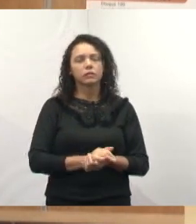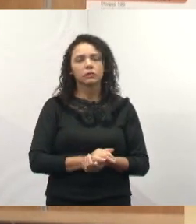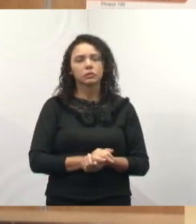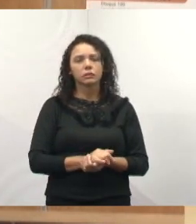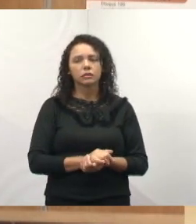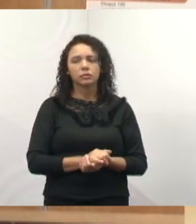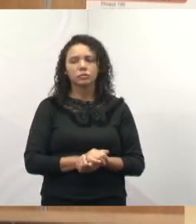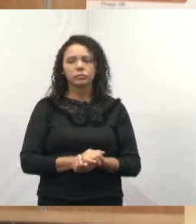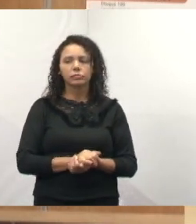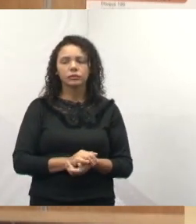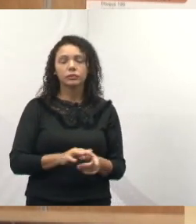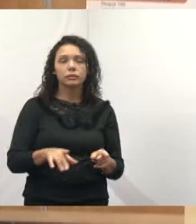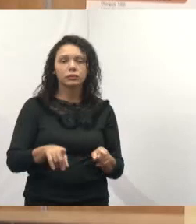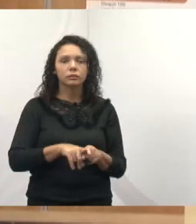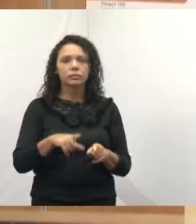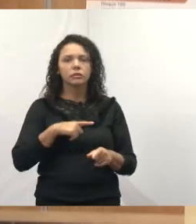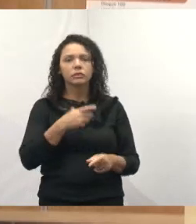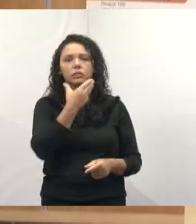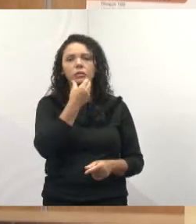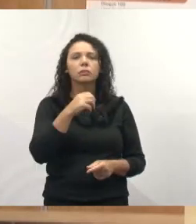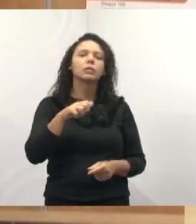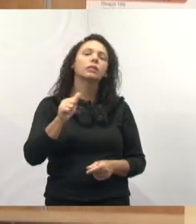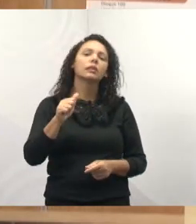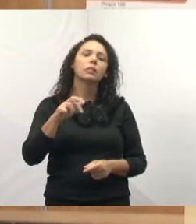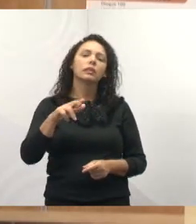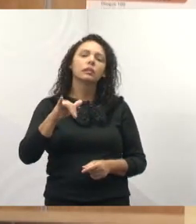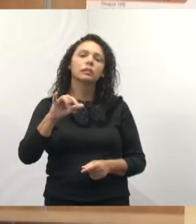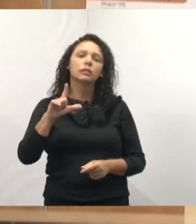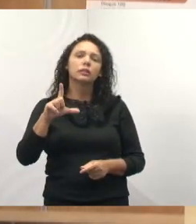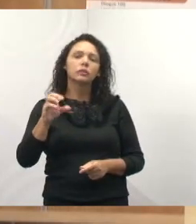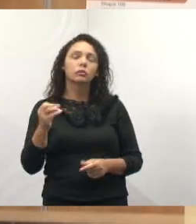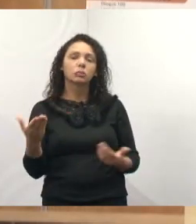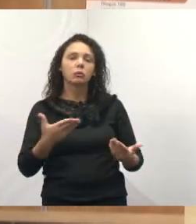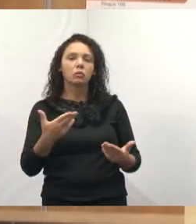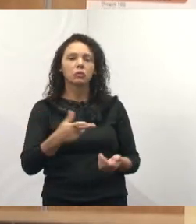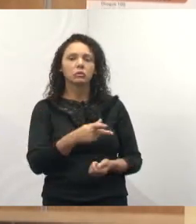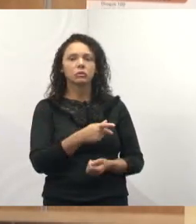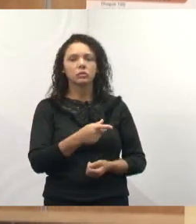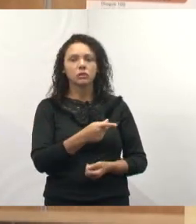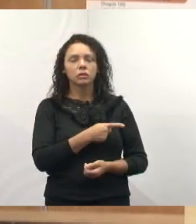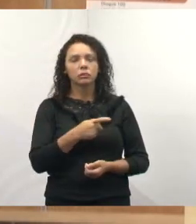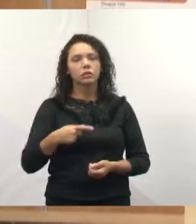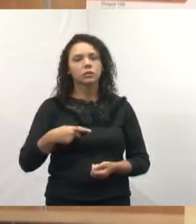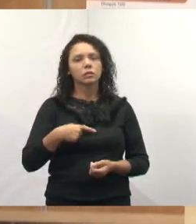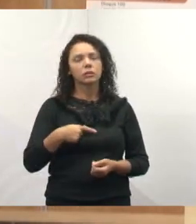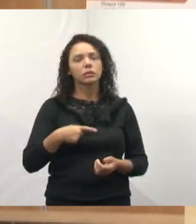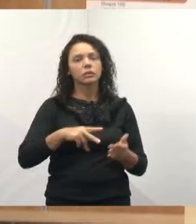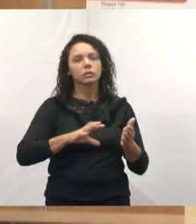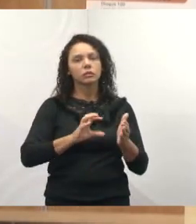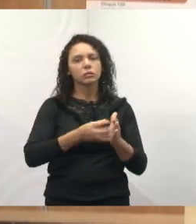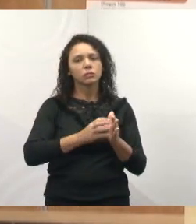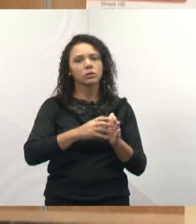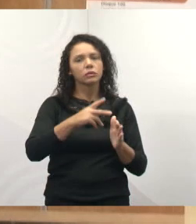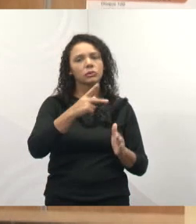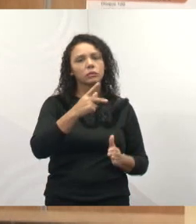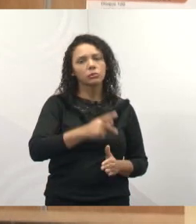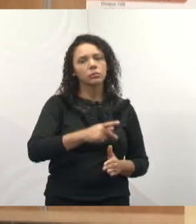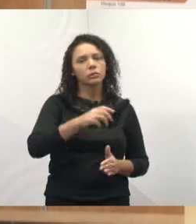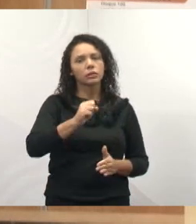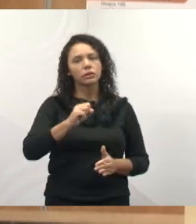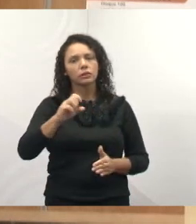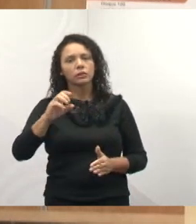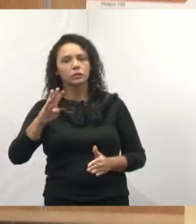municipal era o Arildo, que hoje é presidente interino do PSD. Então, político